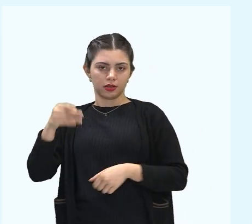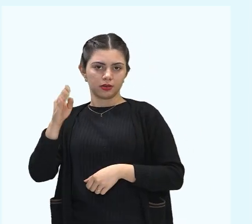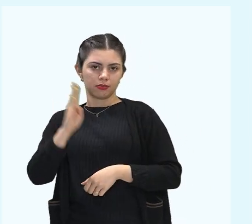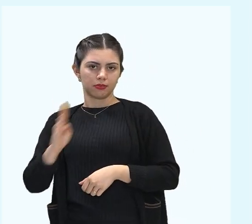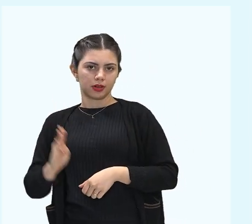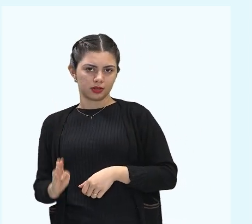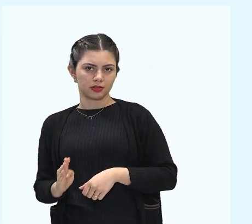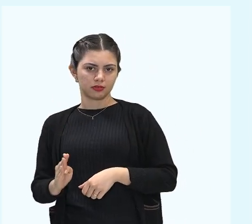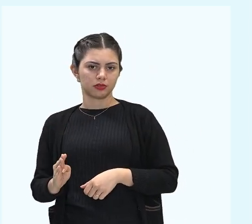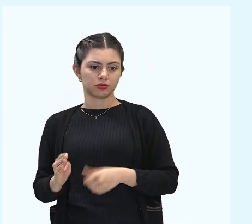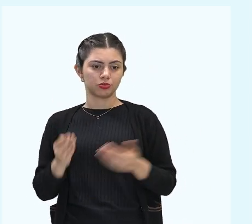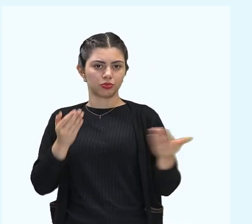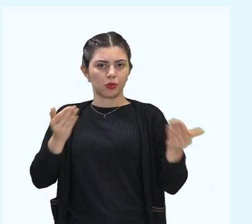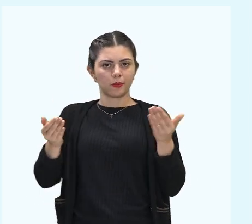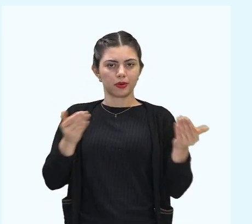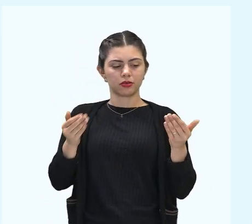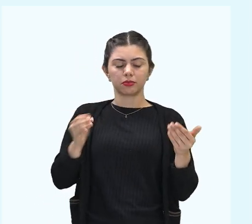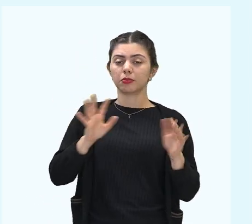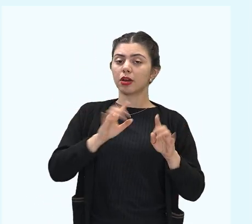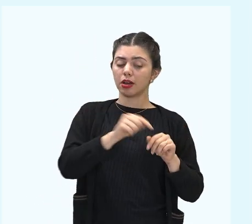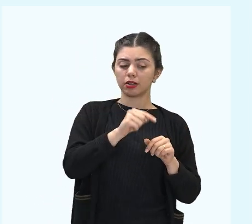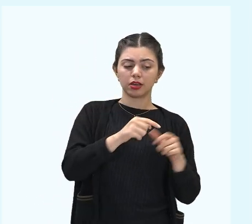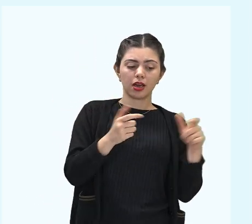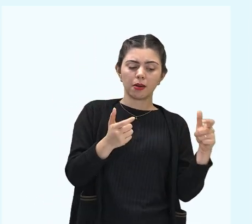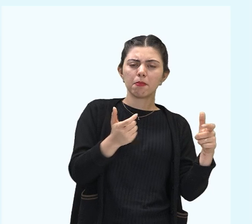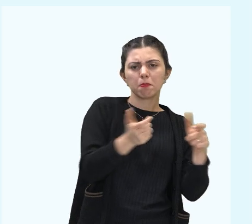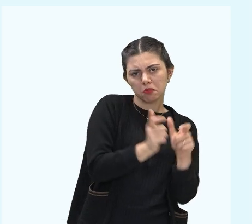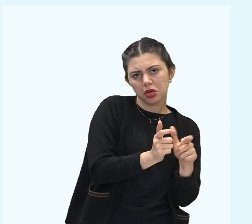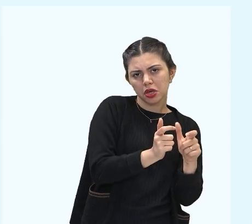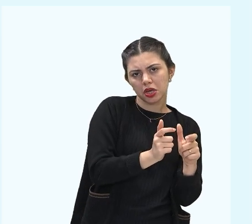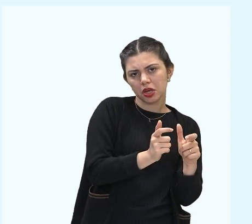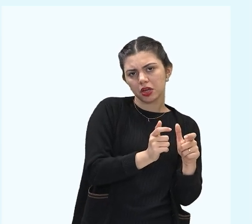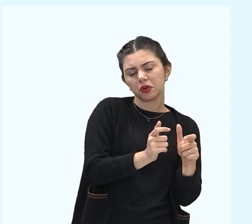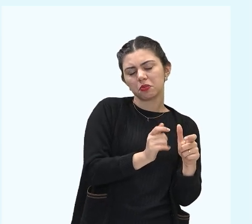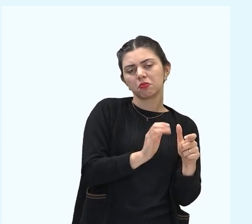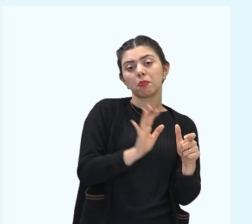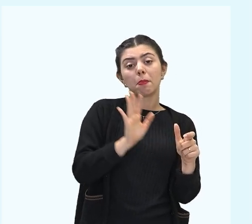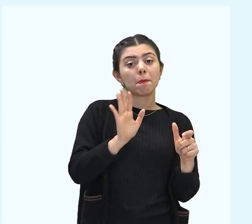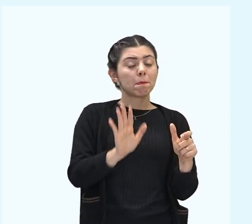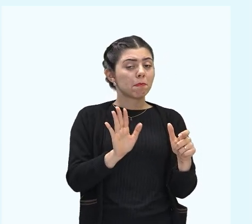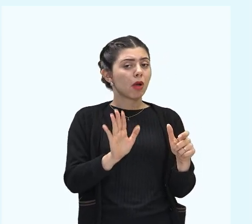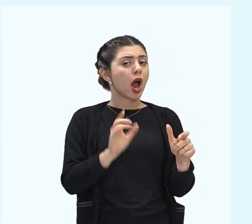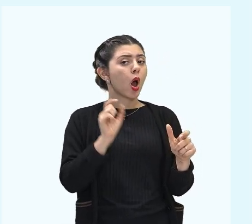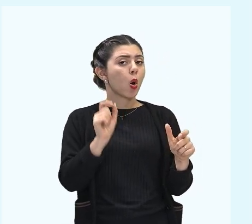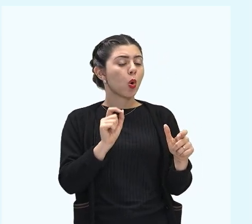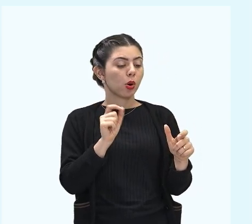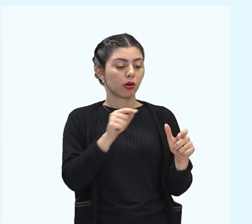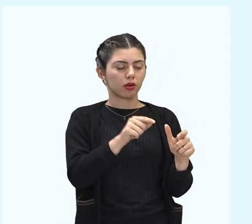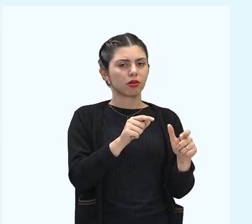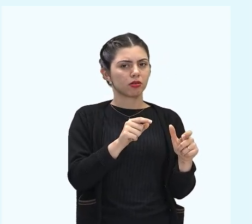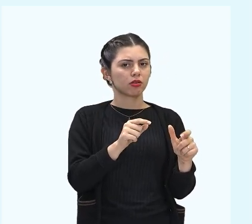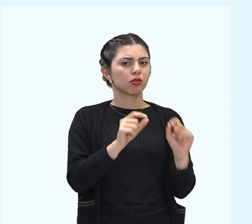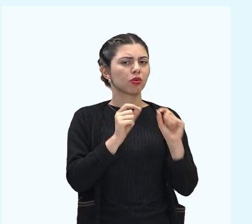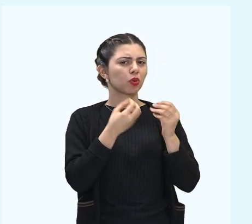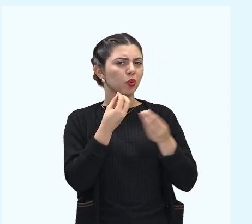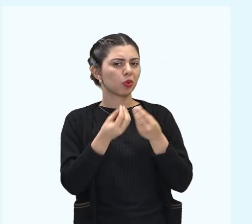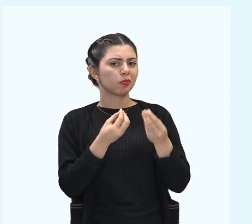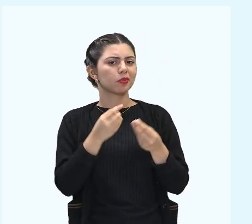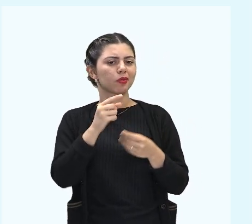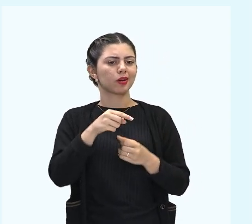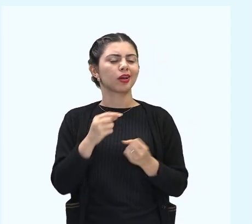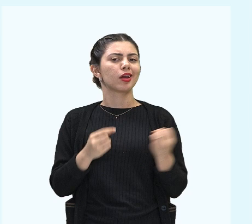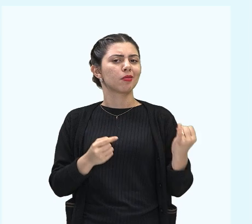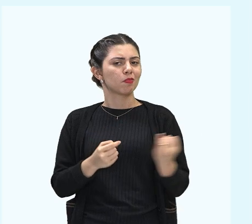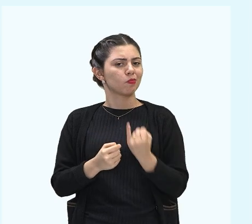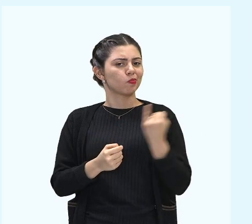um território pequeno, né, um espaço geográfico pequeno, mas a importância desta